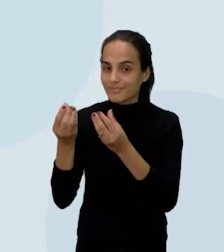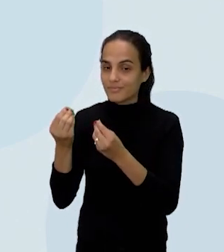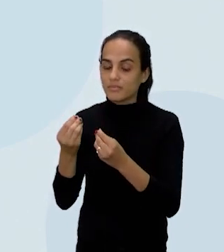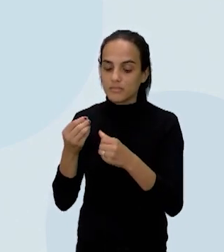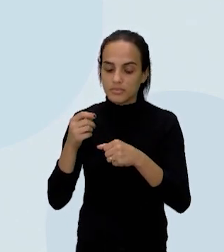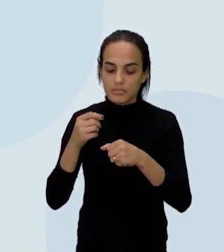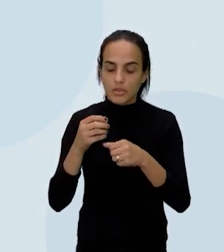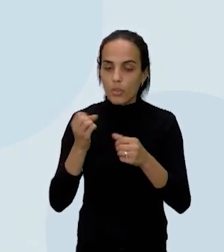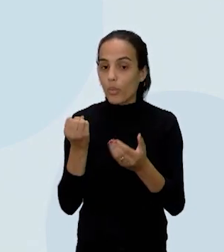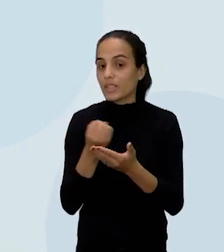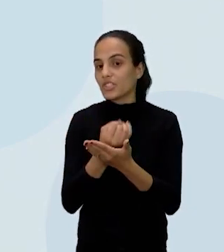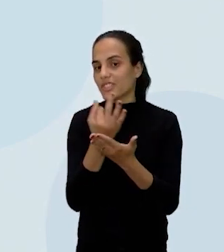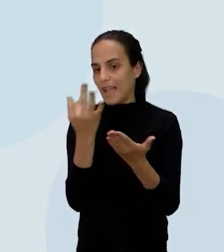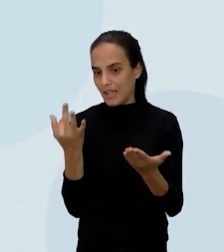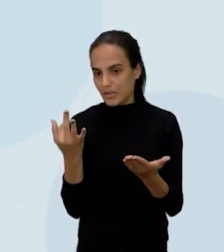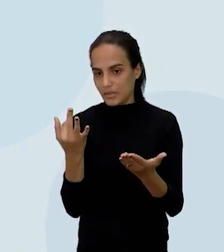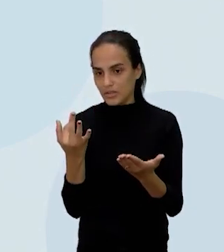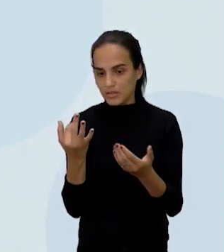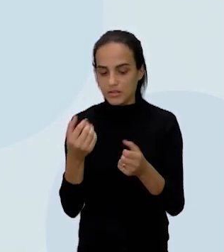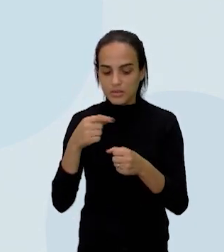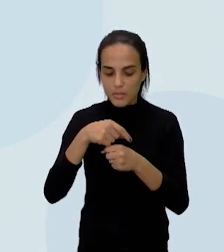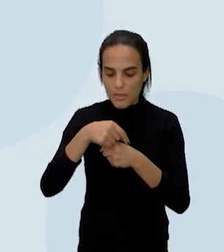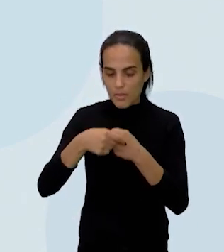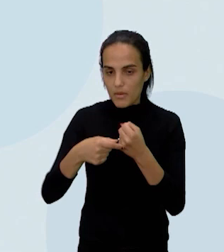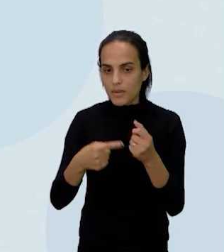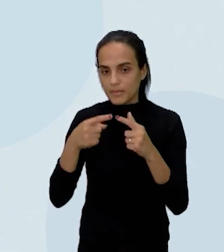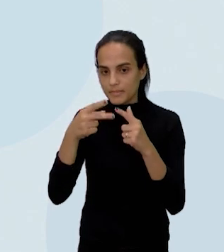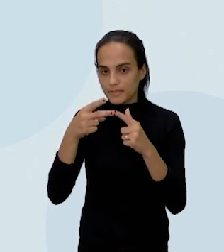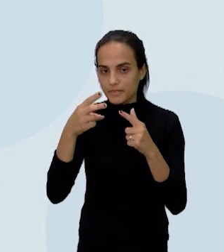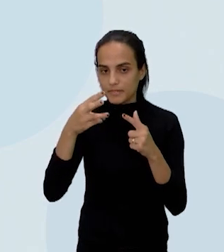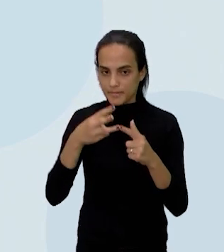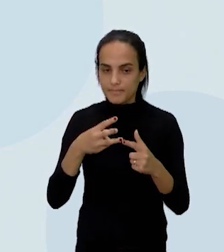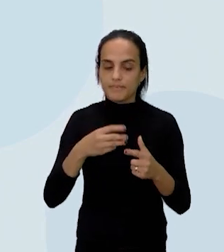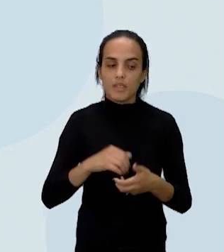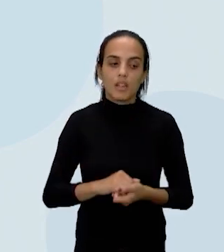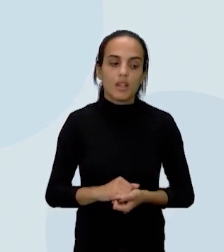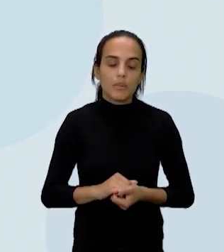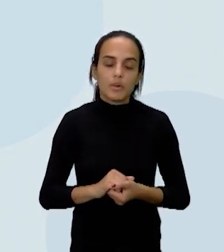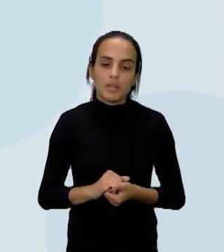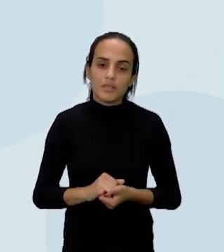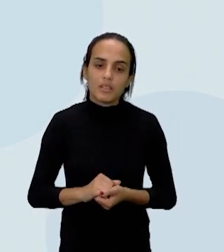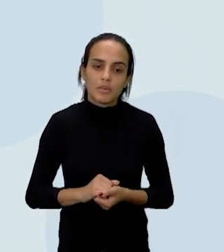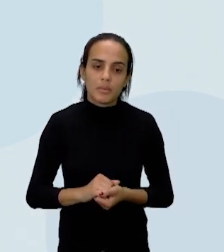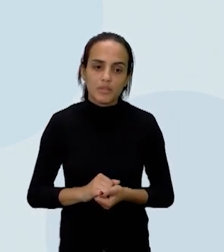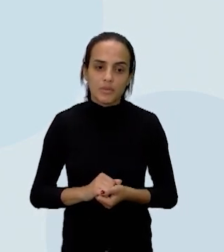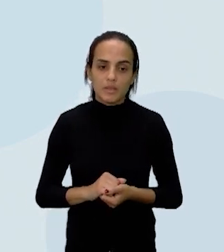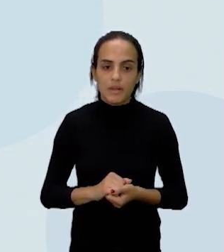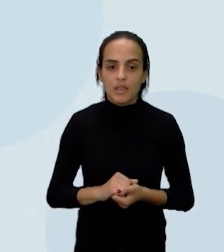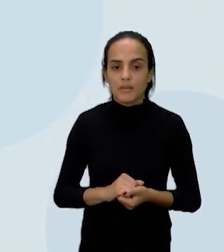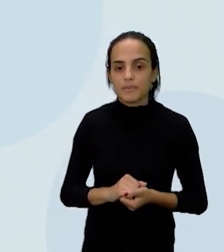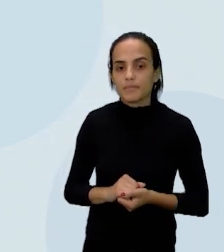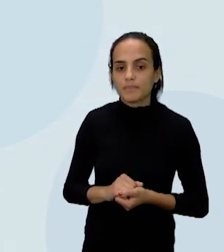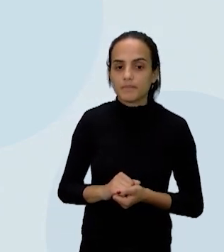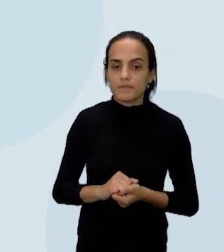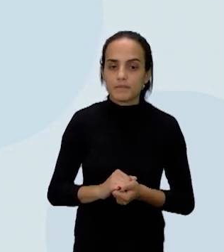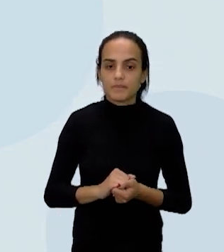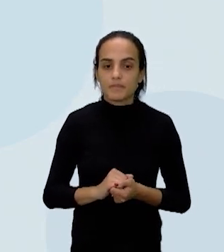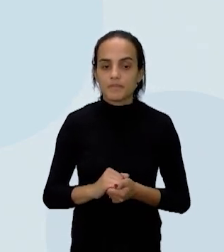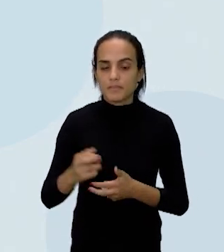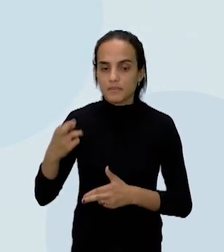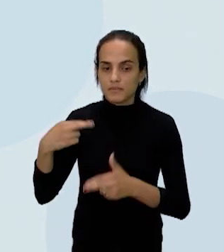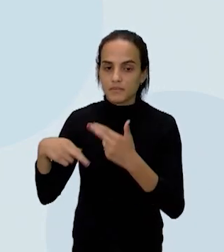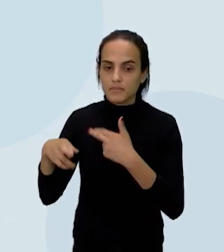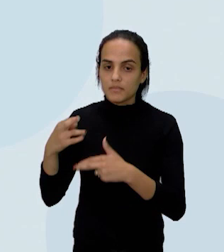partículas que tem ali. Esses três fatores que podem alterar o equilíbrio. Aí, em quais reações